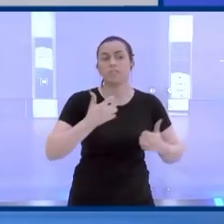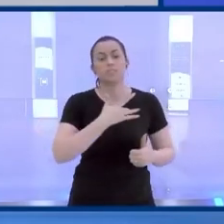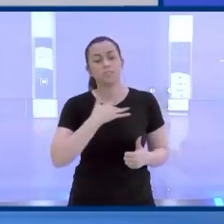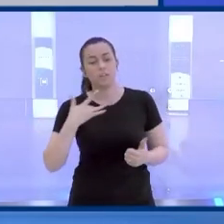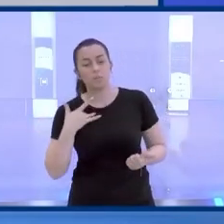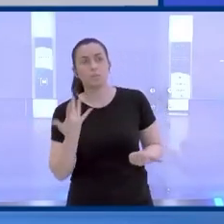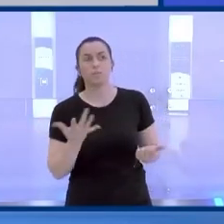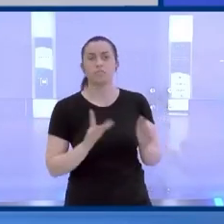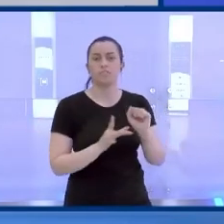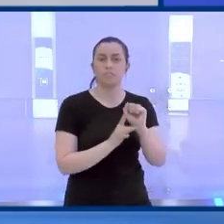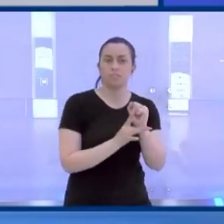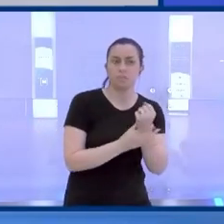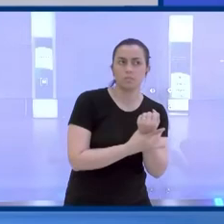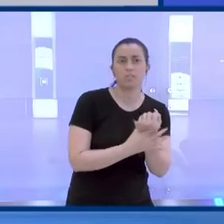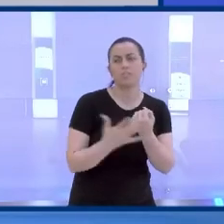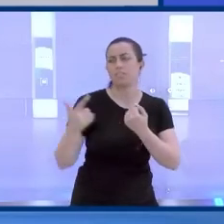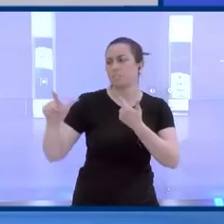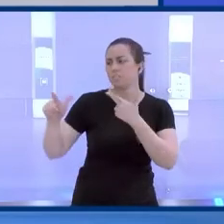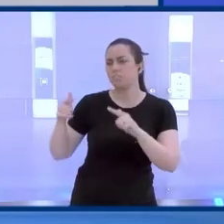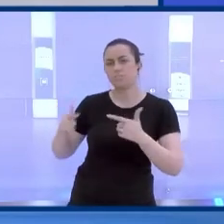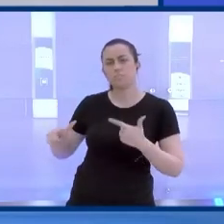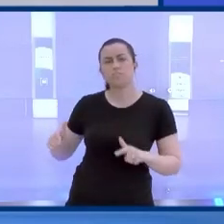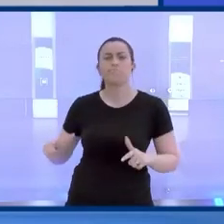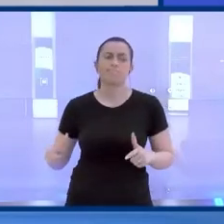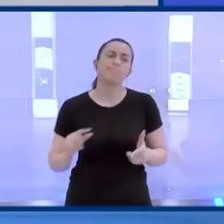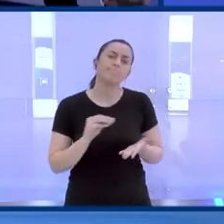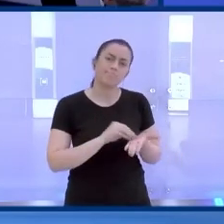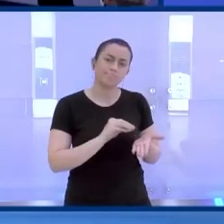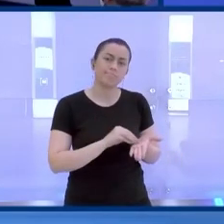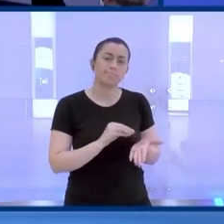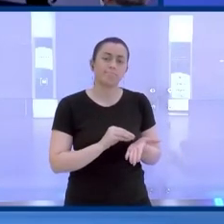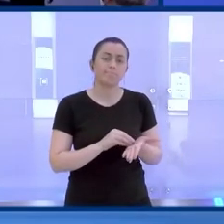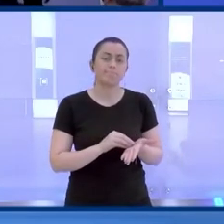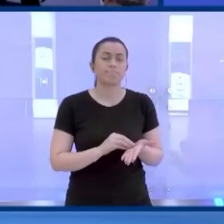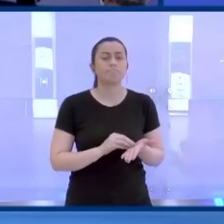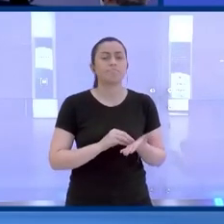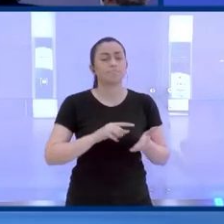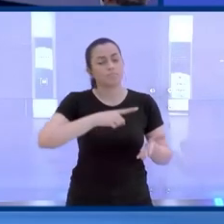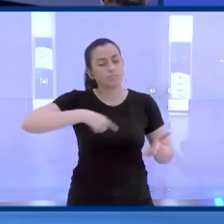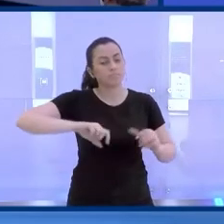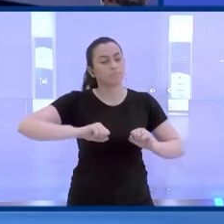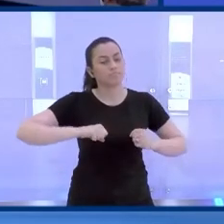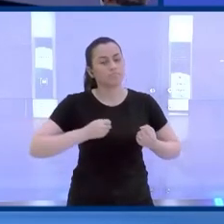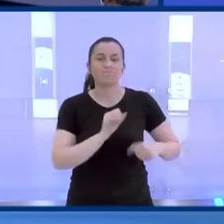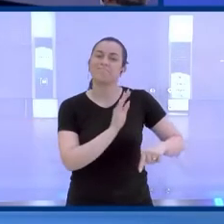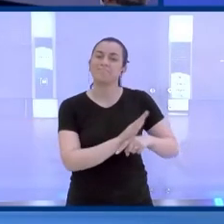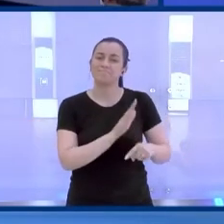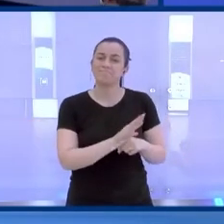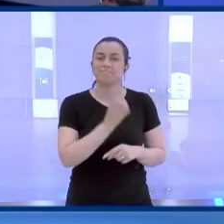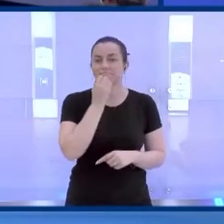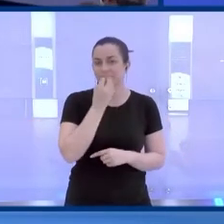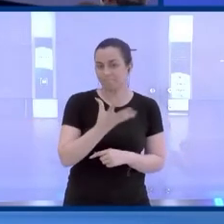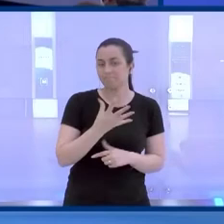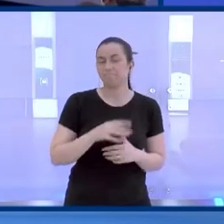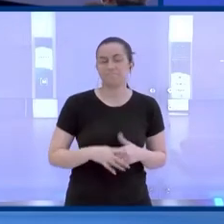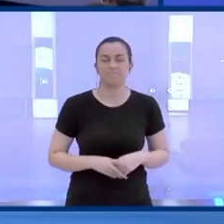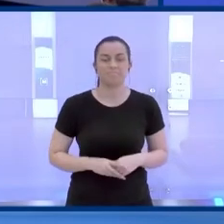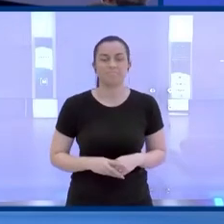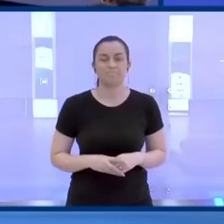entre outras funções críticas, é onde eu creio, pessoalmente, que deveriam estar a maior parte dos seus